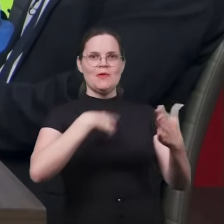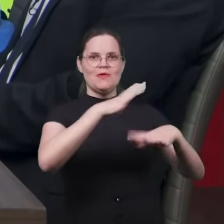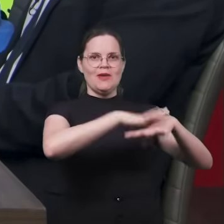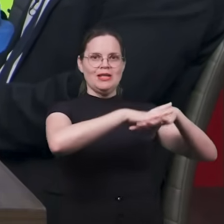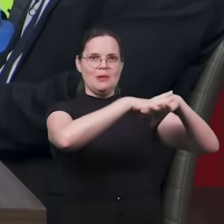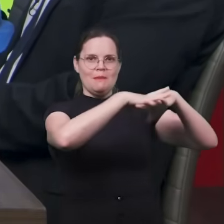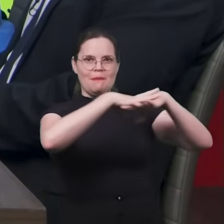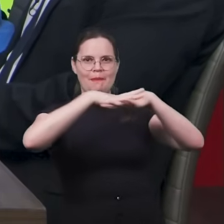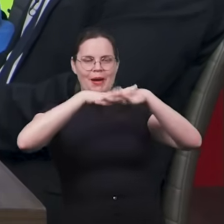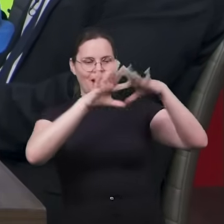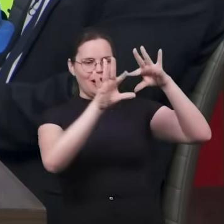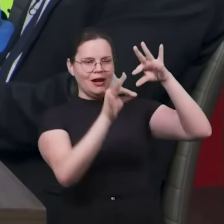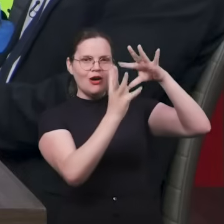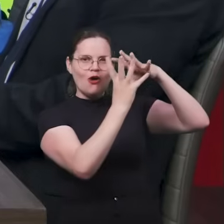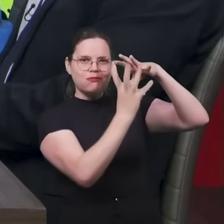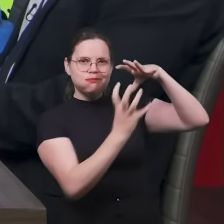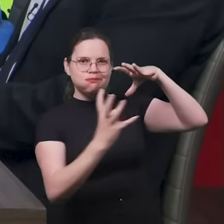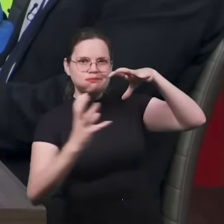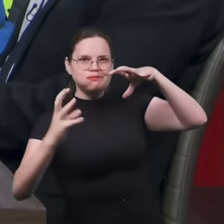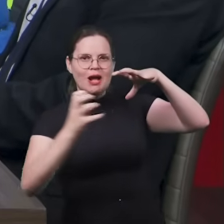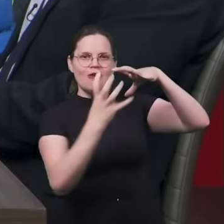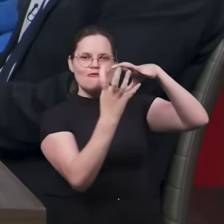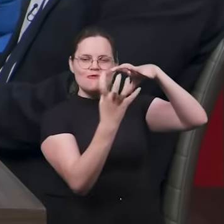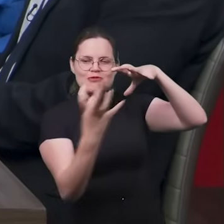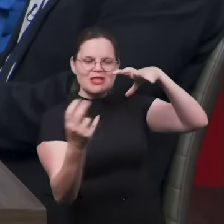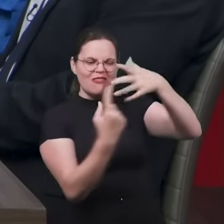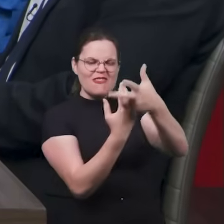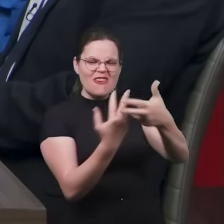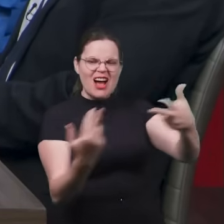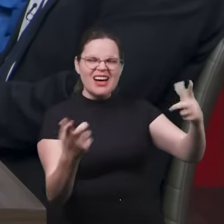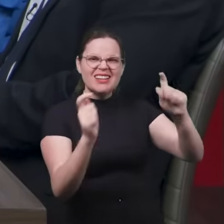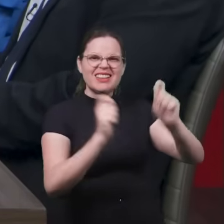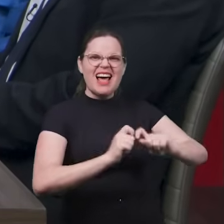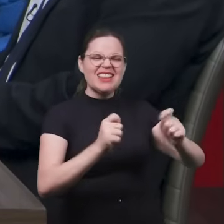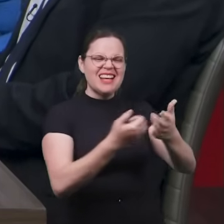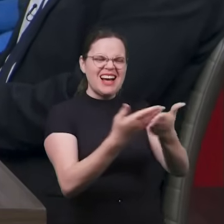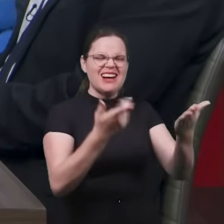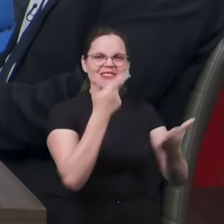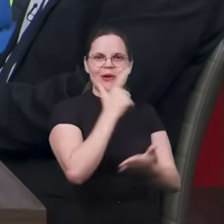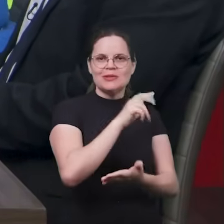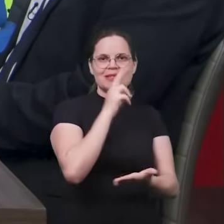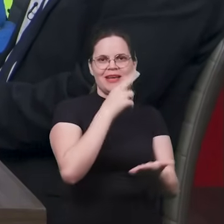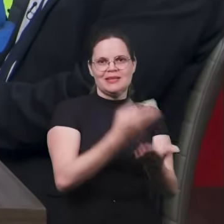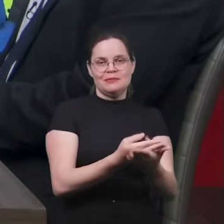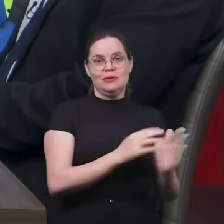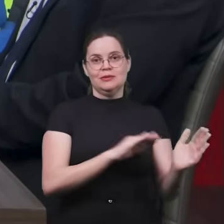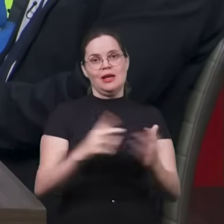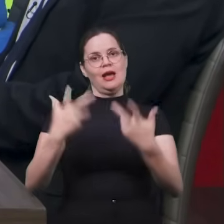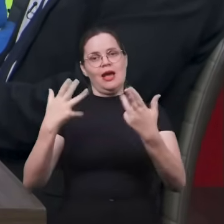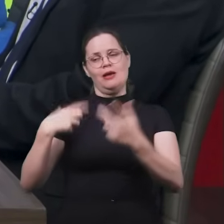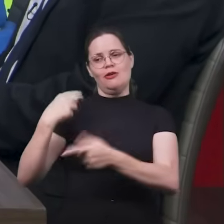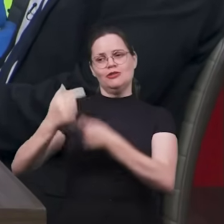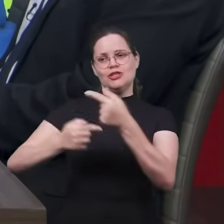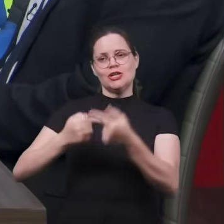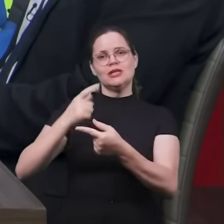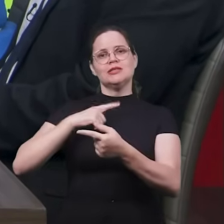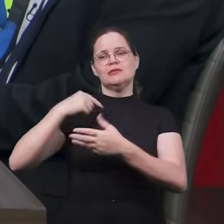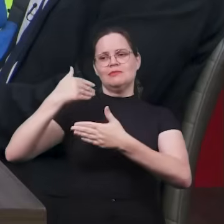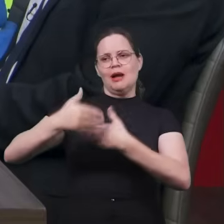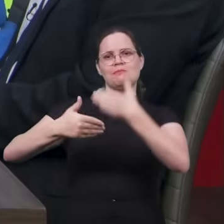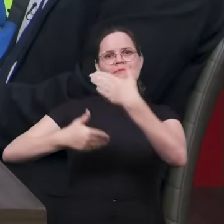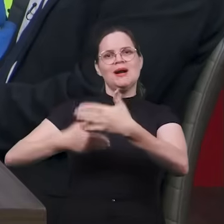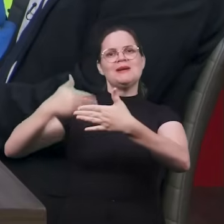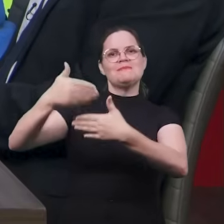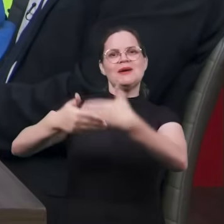fonte, que viu alcançando, por meio da decisão que foi tomada, uma geração e outra e mais